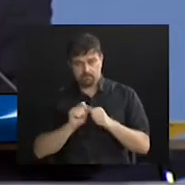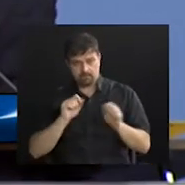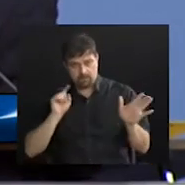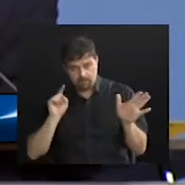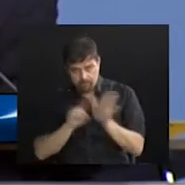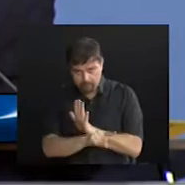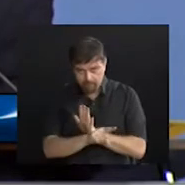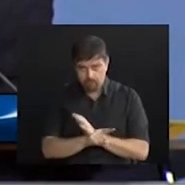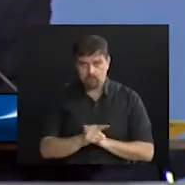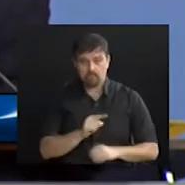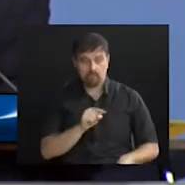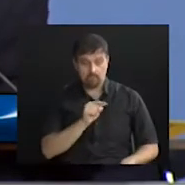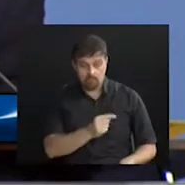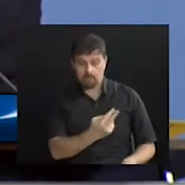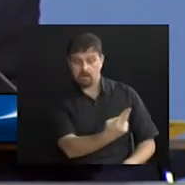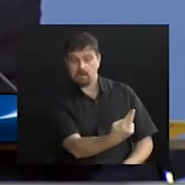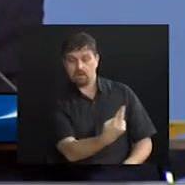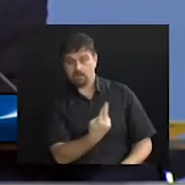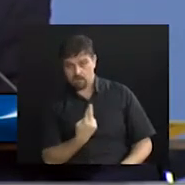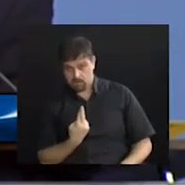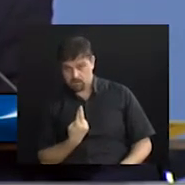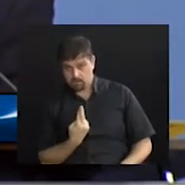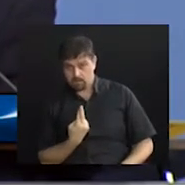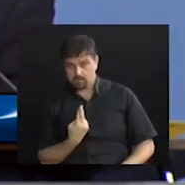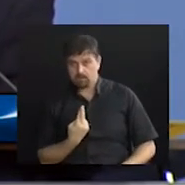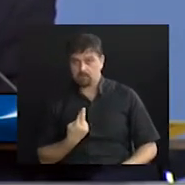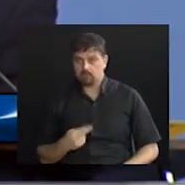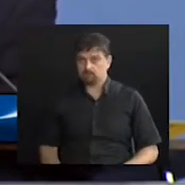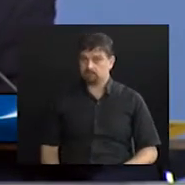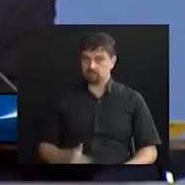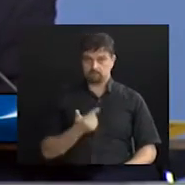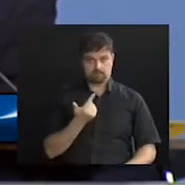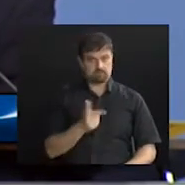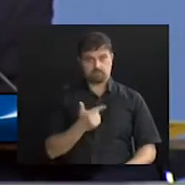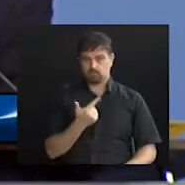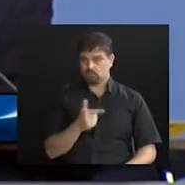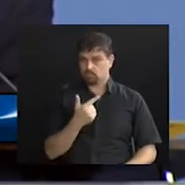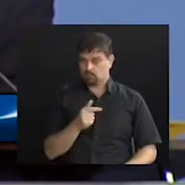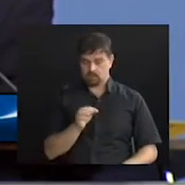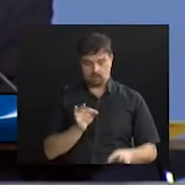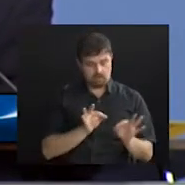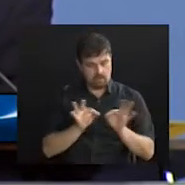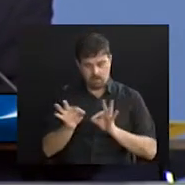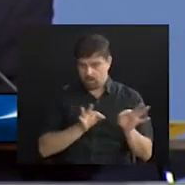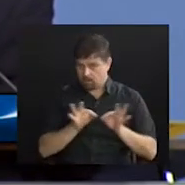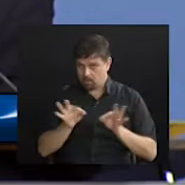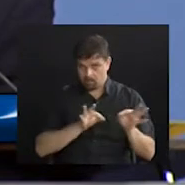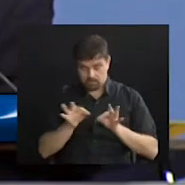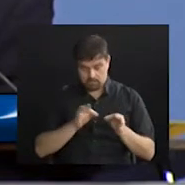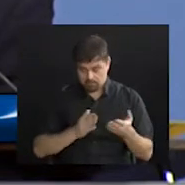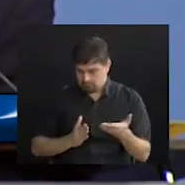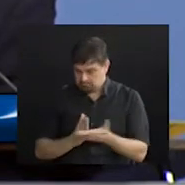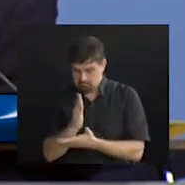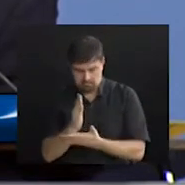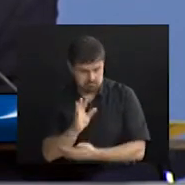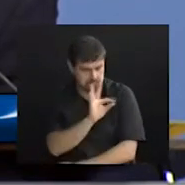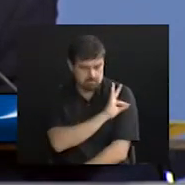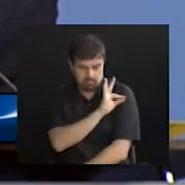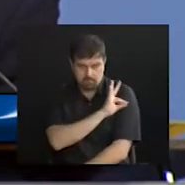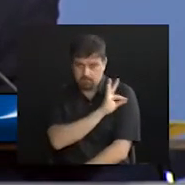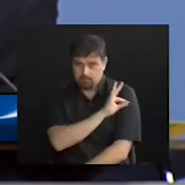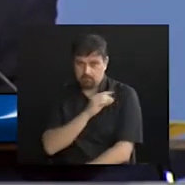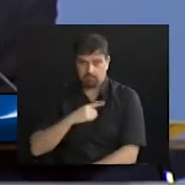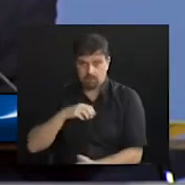ele disse categoricamente que não existe projeto aprovado na Prefeitura e